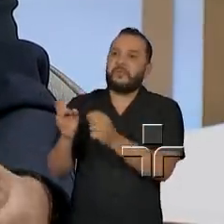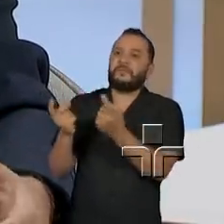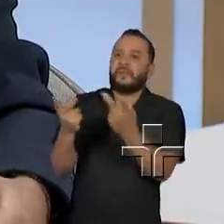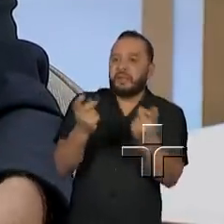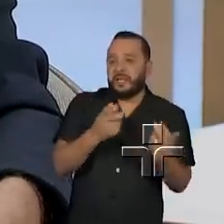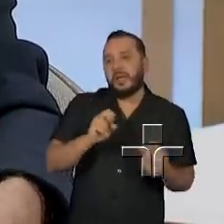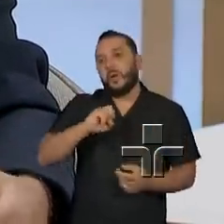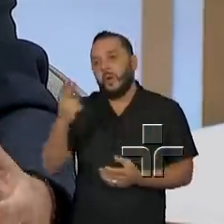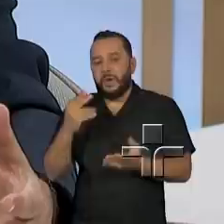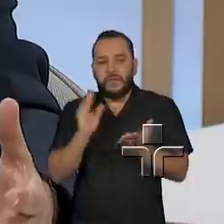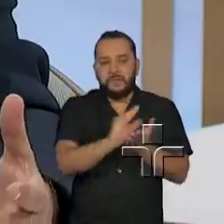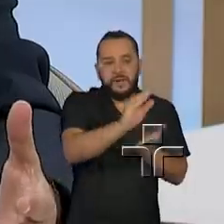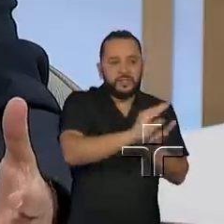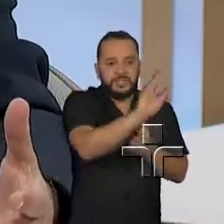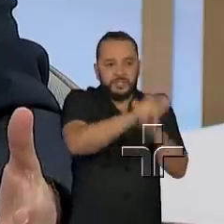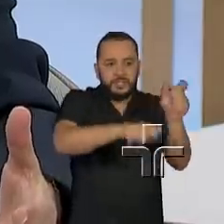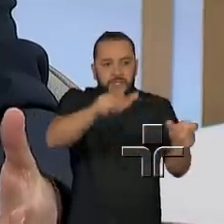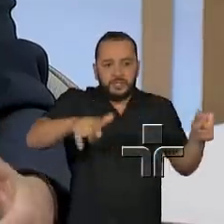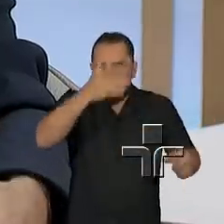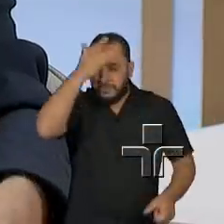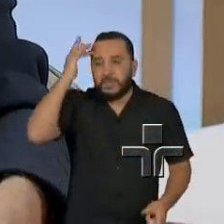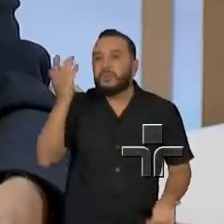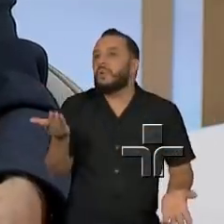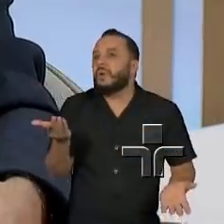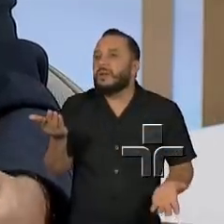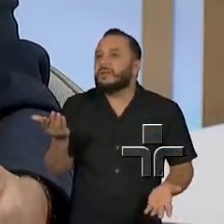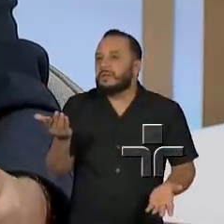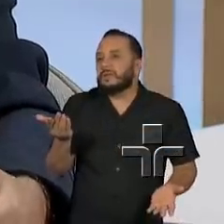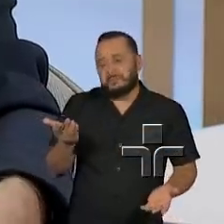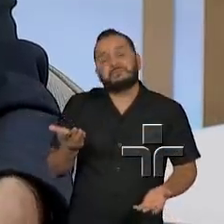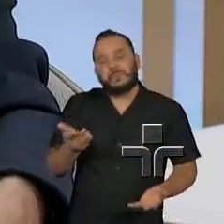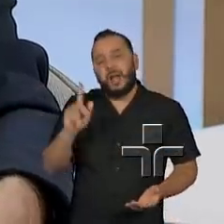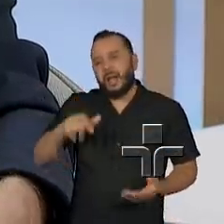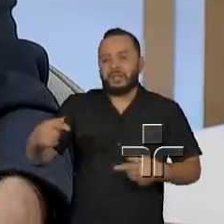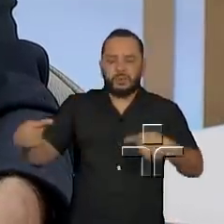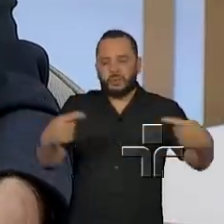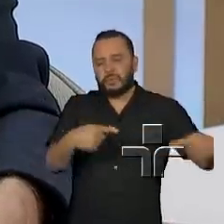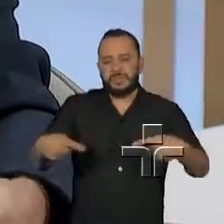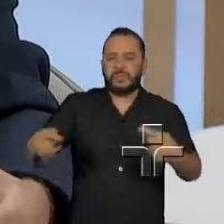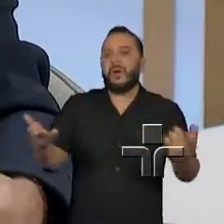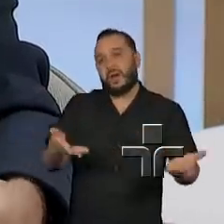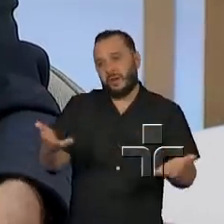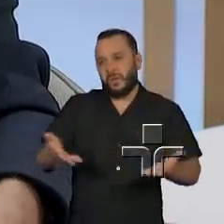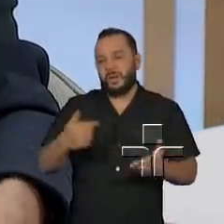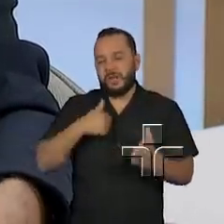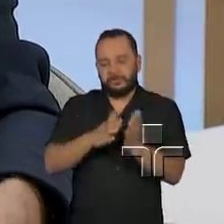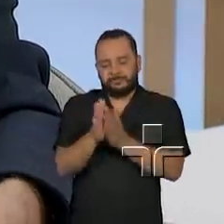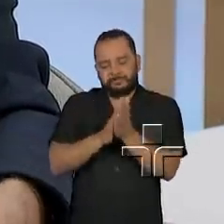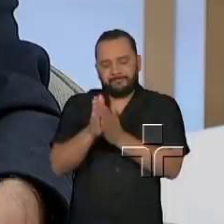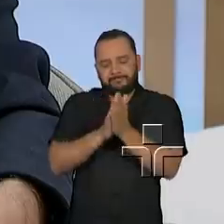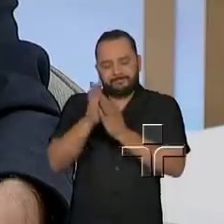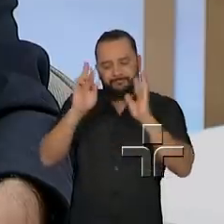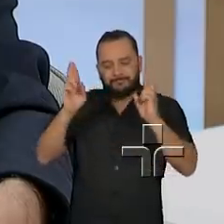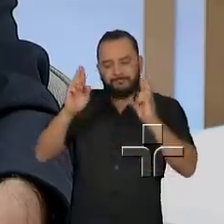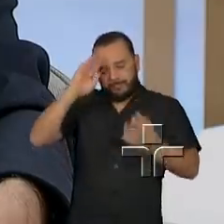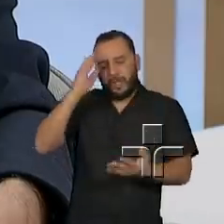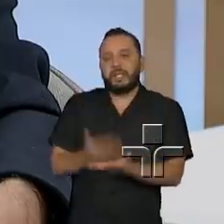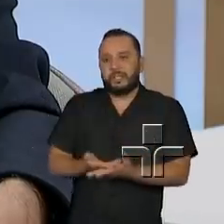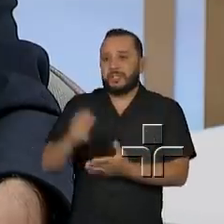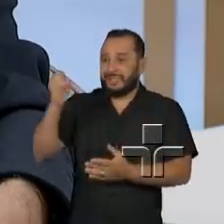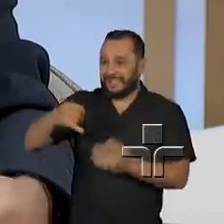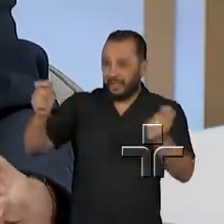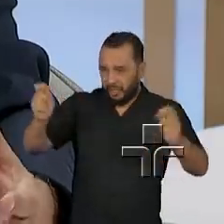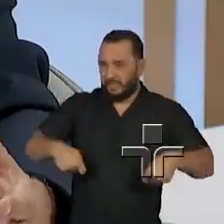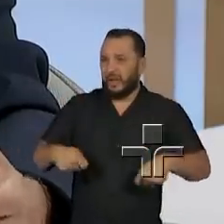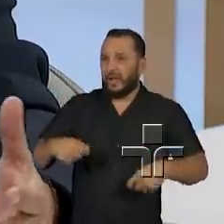investir no capital humano? Essa discussão está completamente viva e, nesse sentido, tenho otimismo, porque eu espero que nós sejamos